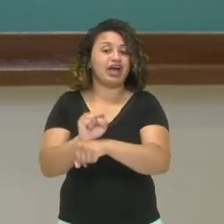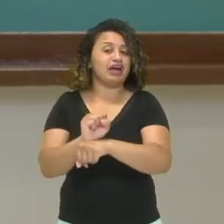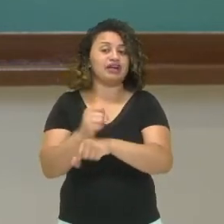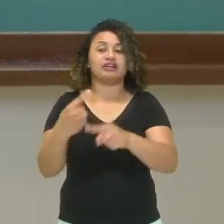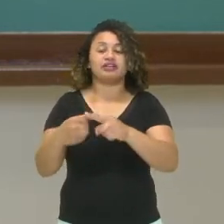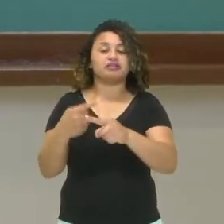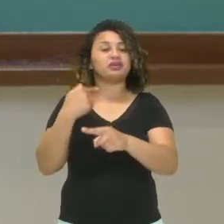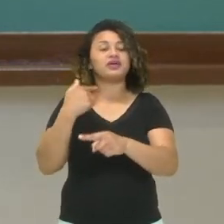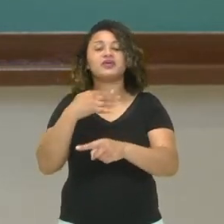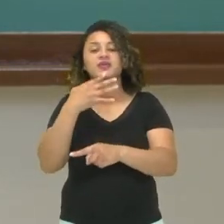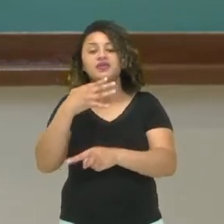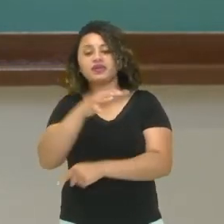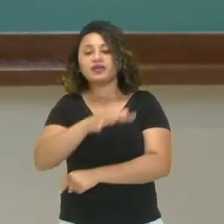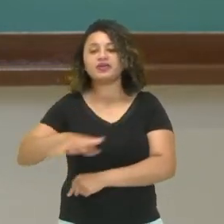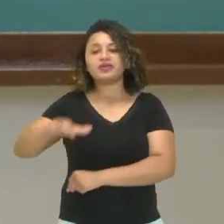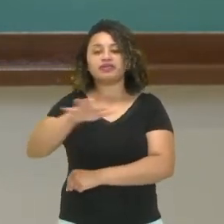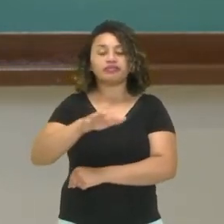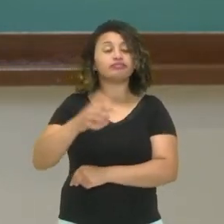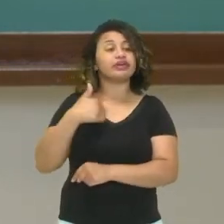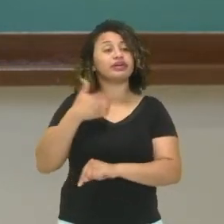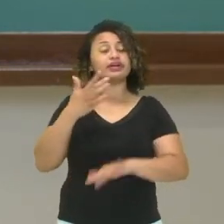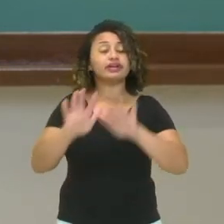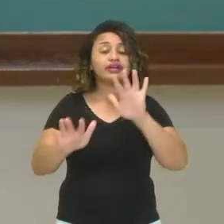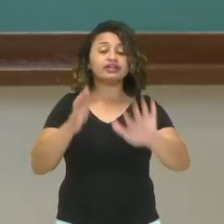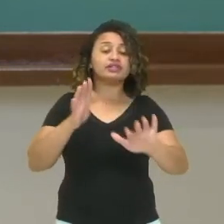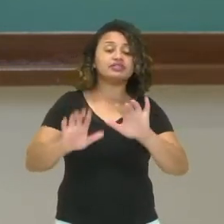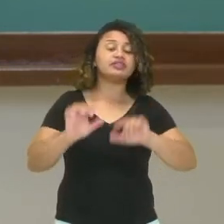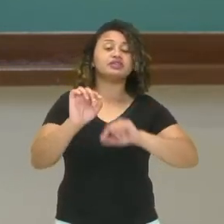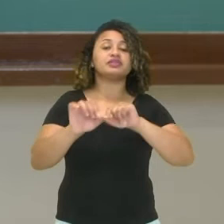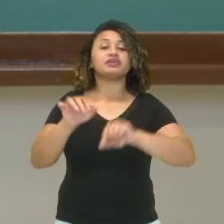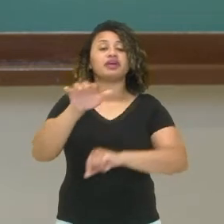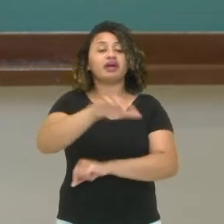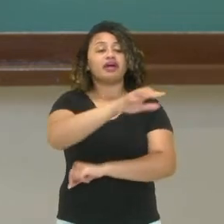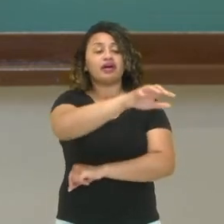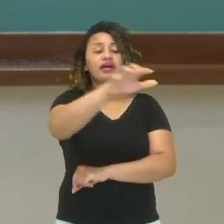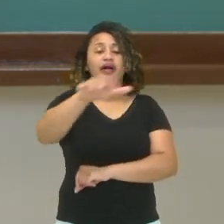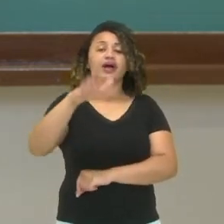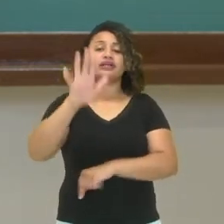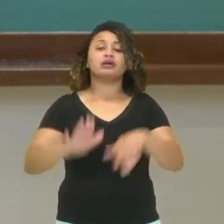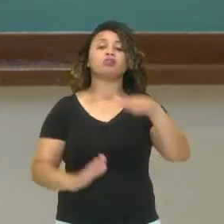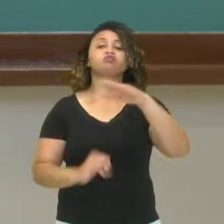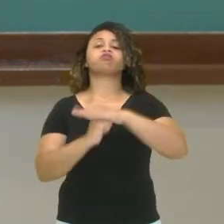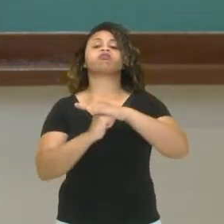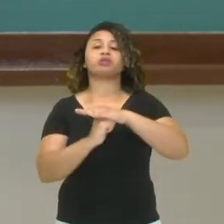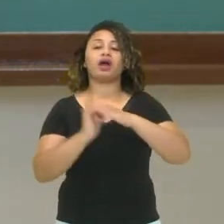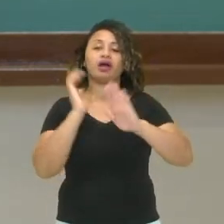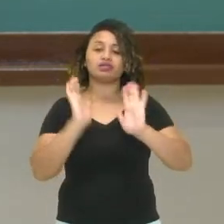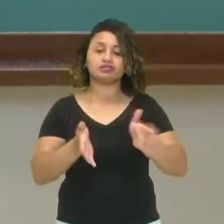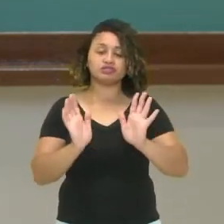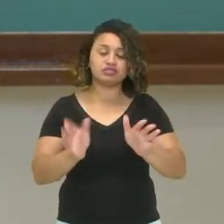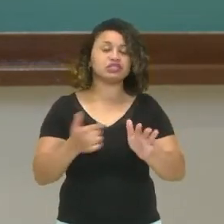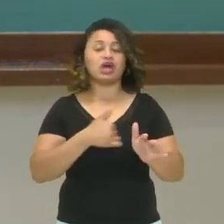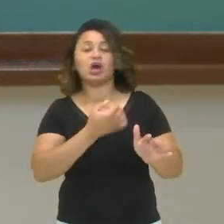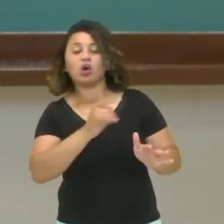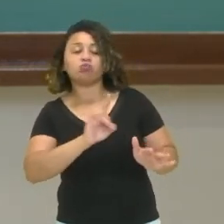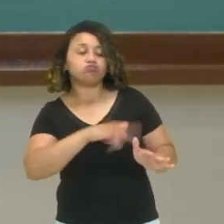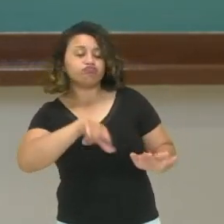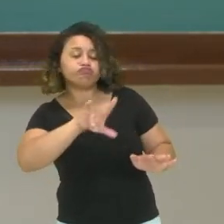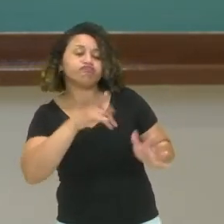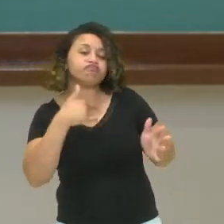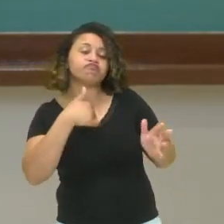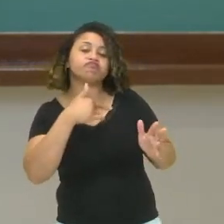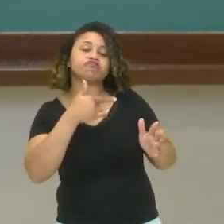o mercado e às vezes apostam em áreas que já estão saturadas ou que não correspondem ao